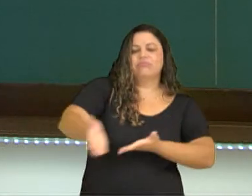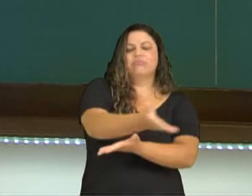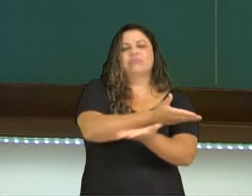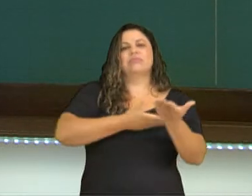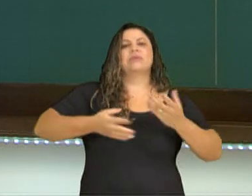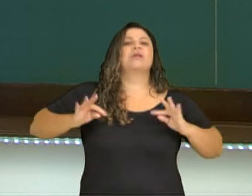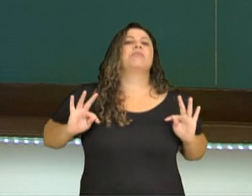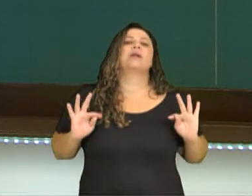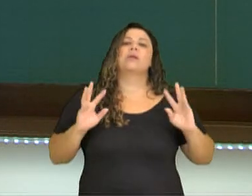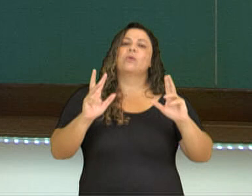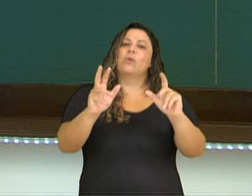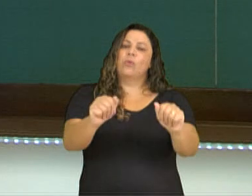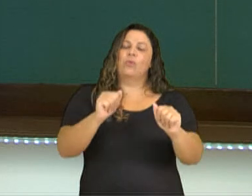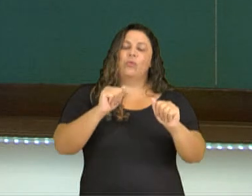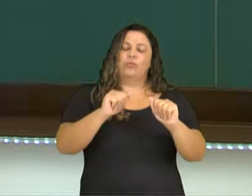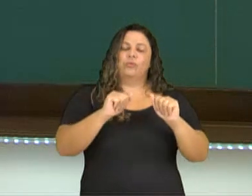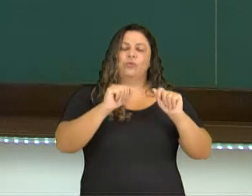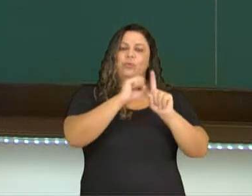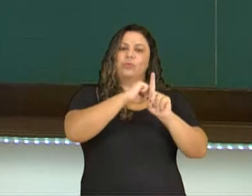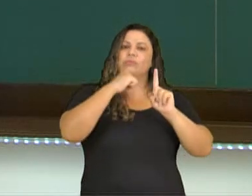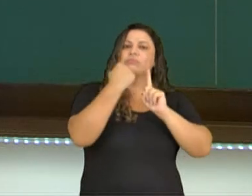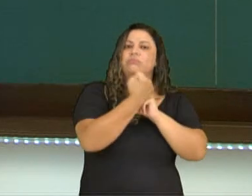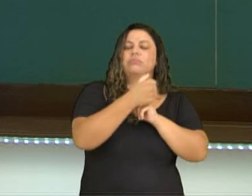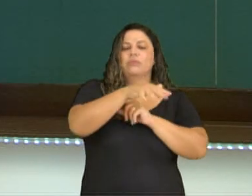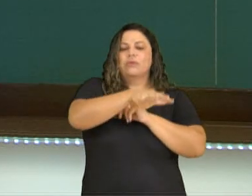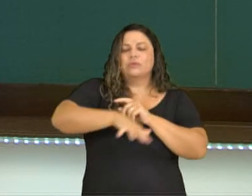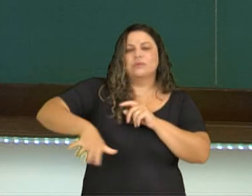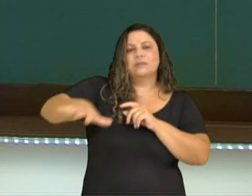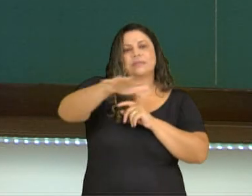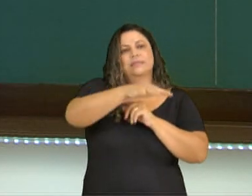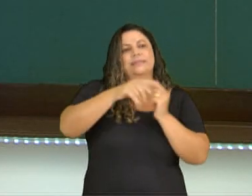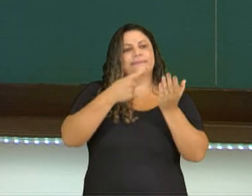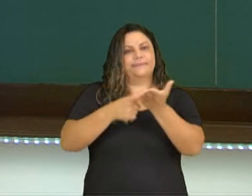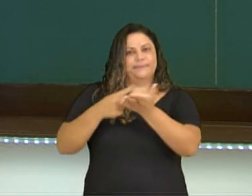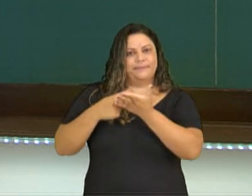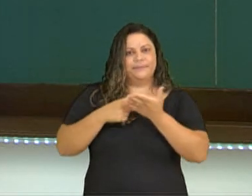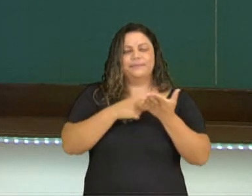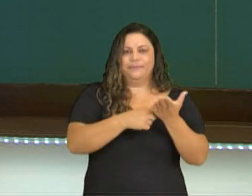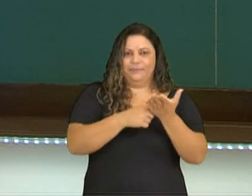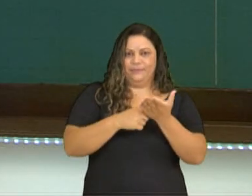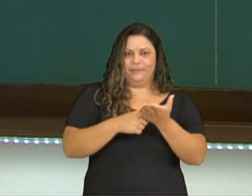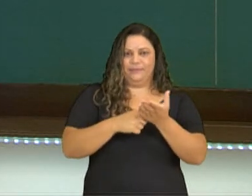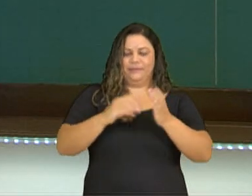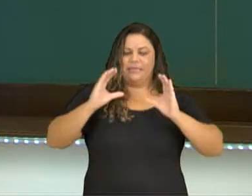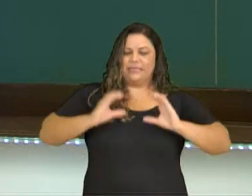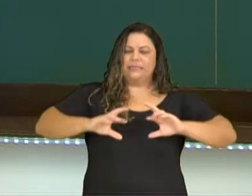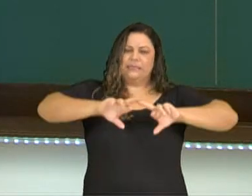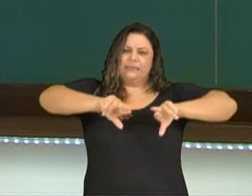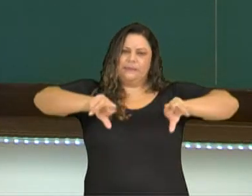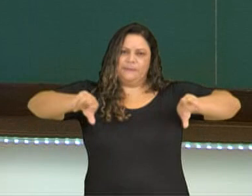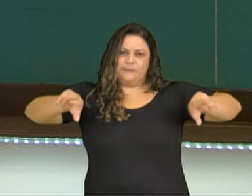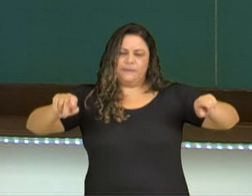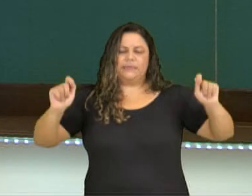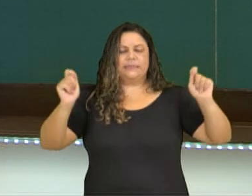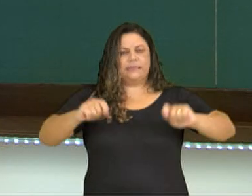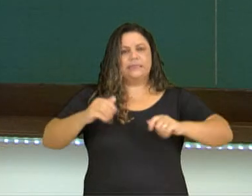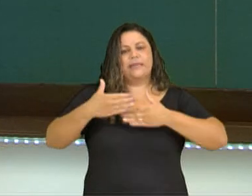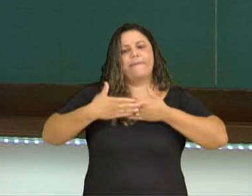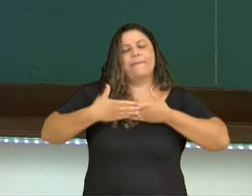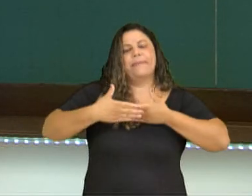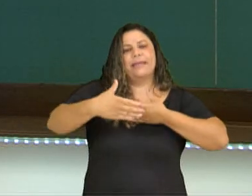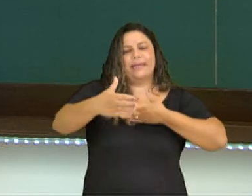toda a sociedade, né? Então, a gente tem ali um pacto civilizatório, digamos assim, né, a partir